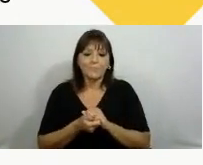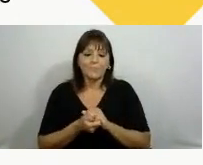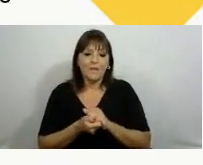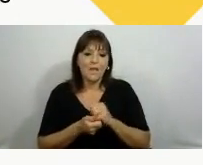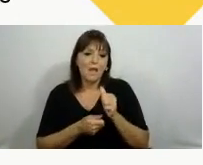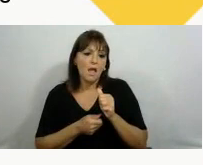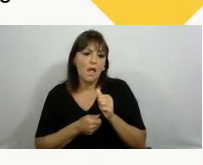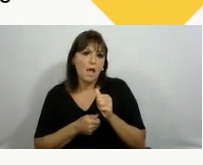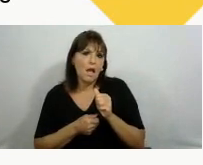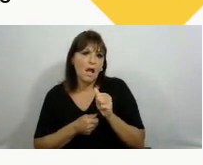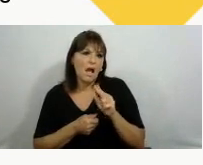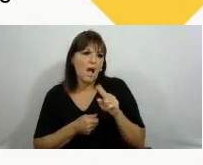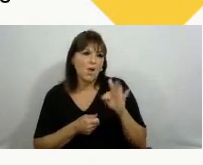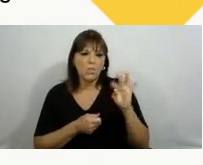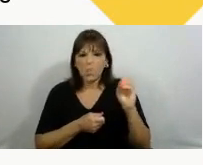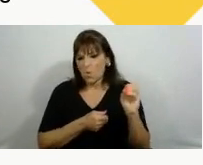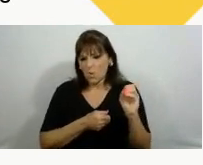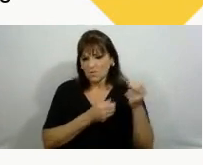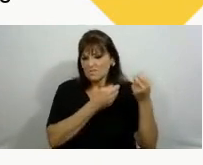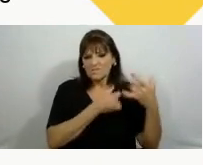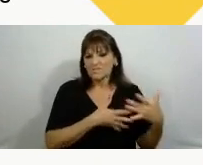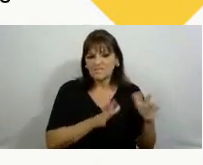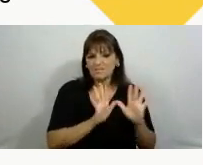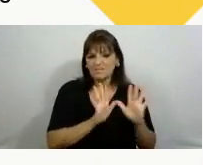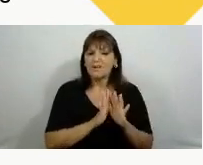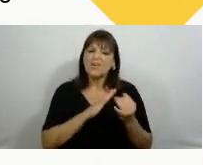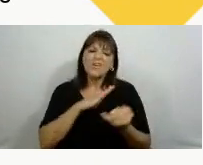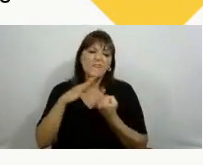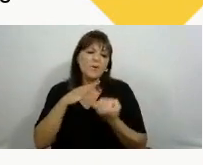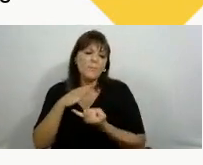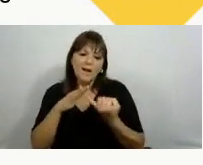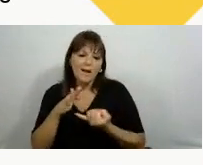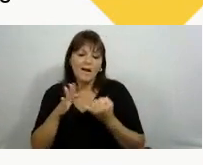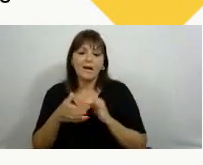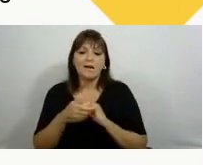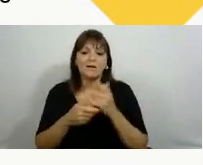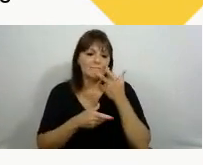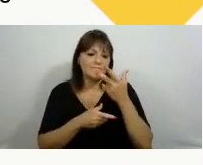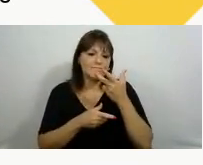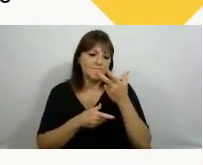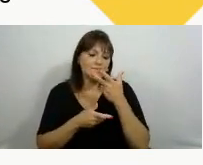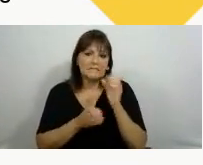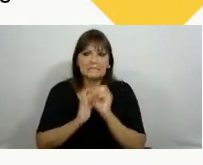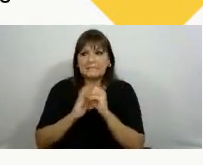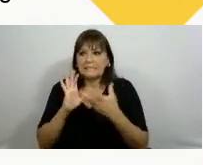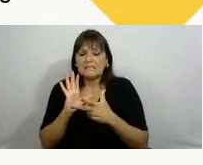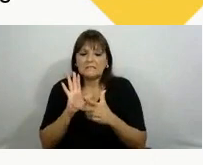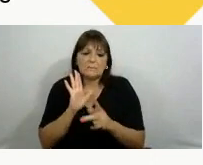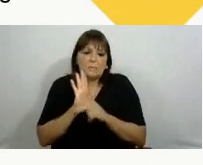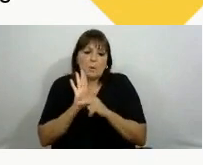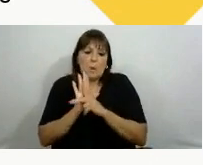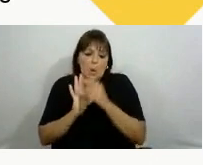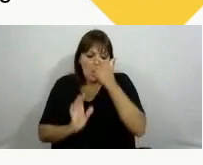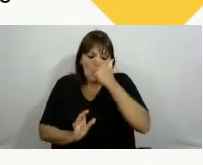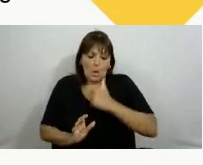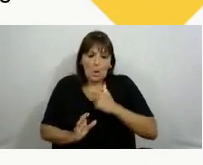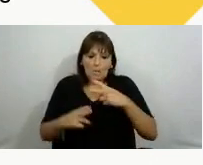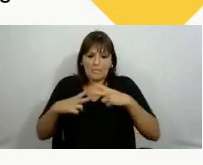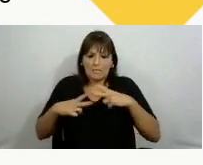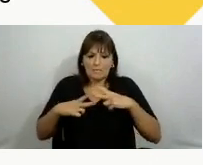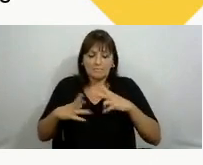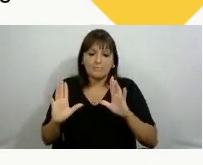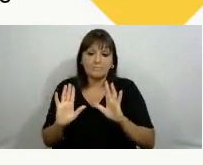sendo algo mais informal, quando alguém quer falar, sei lá, mais sobre características muito pessoais, algo nesse sentido. Então,